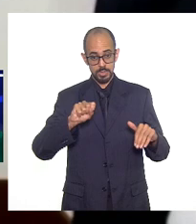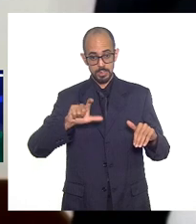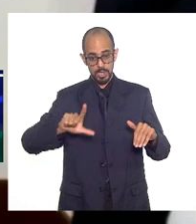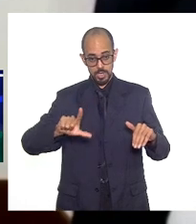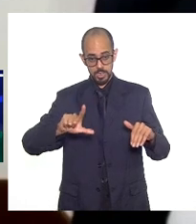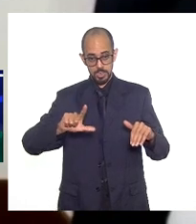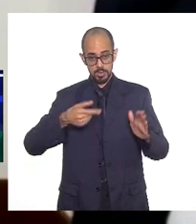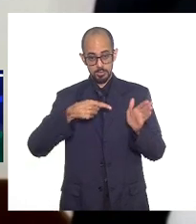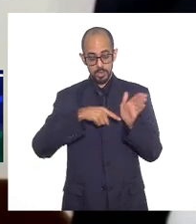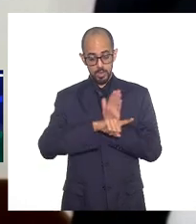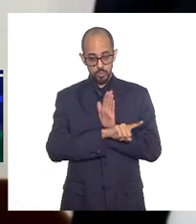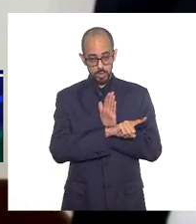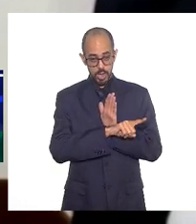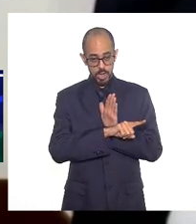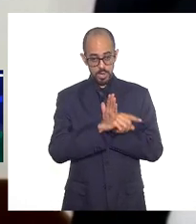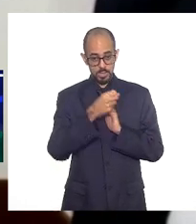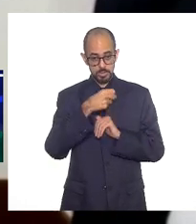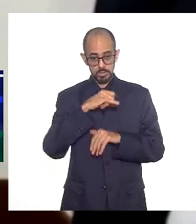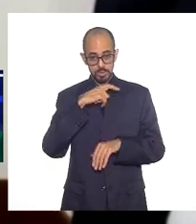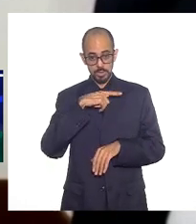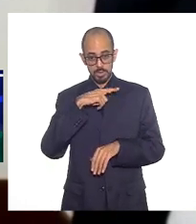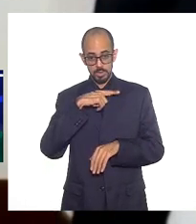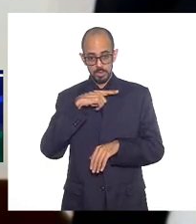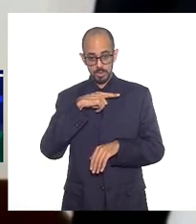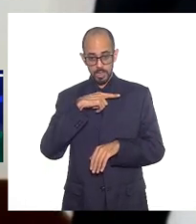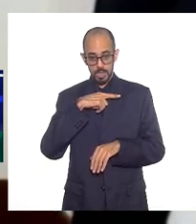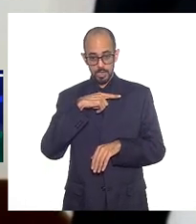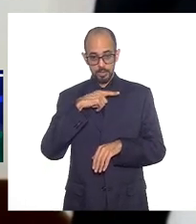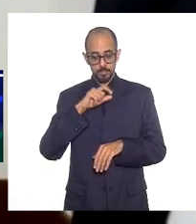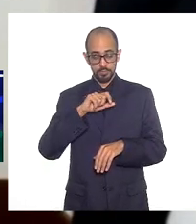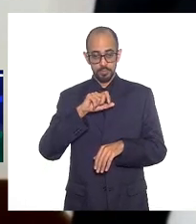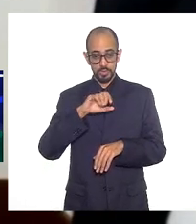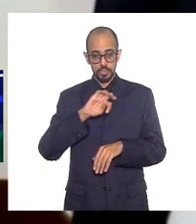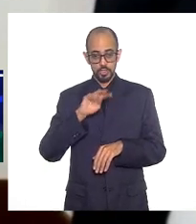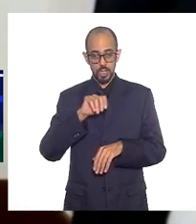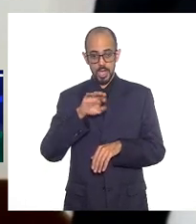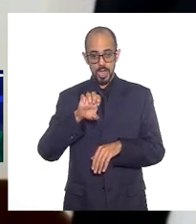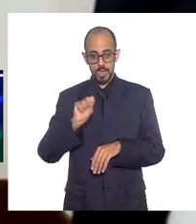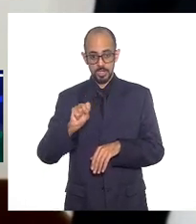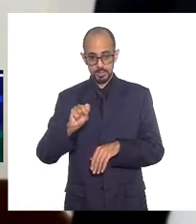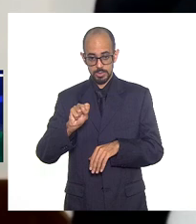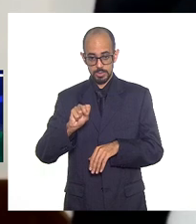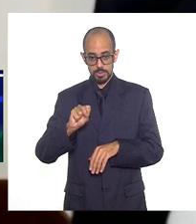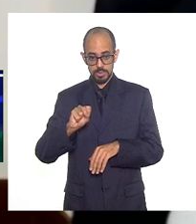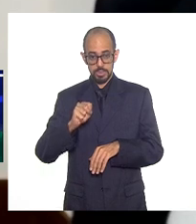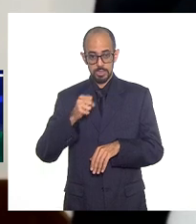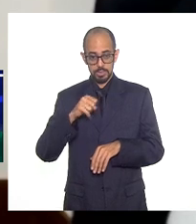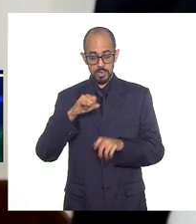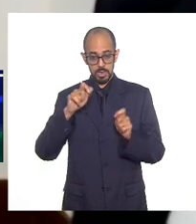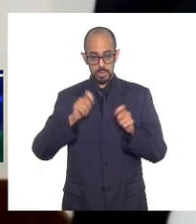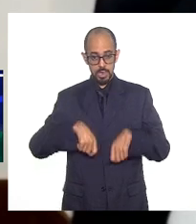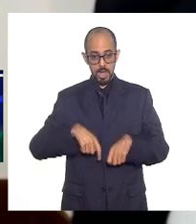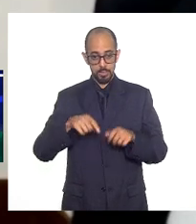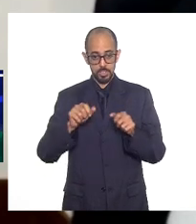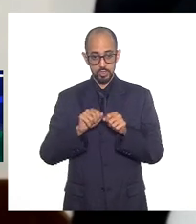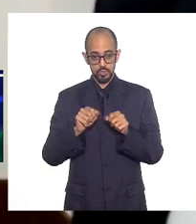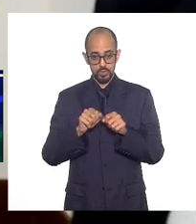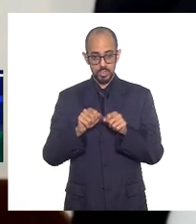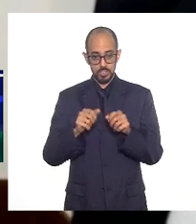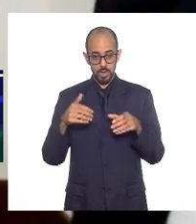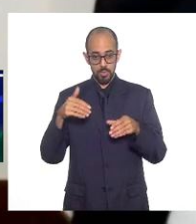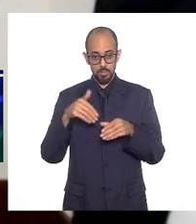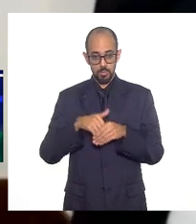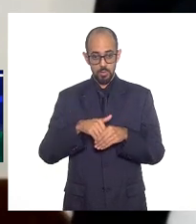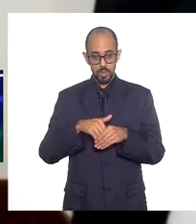Se tem. Deputado Charles Batista, líder do PSL, se é possível, nós fazemos em bloco essa votação dos